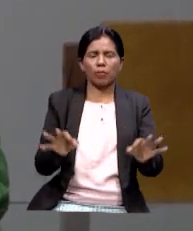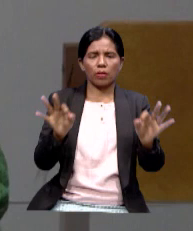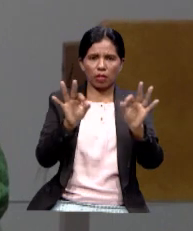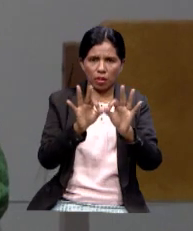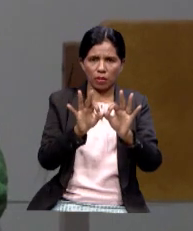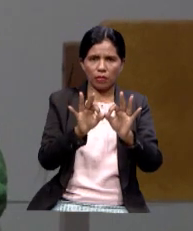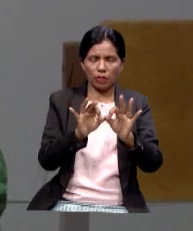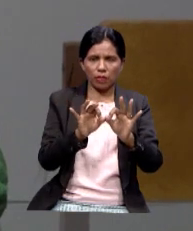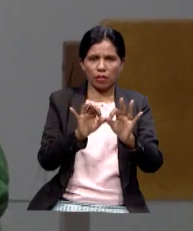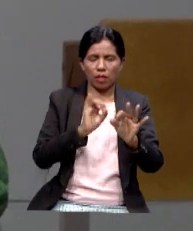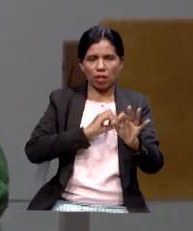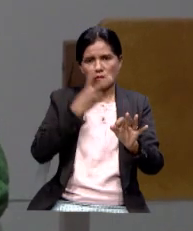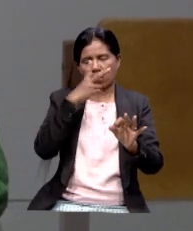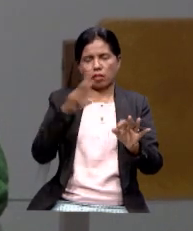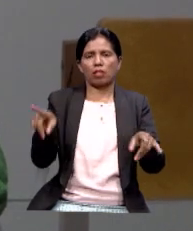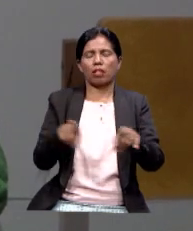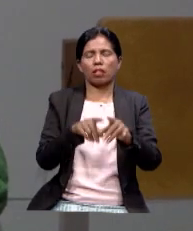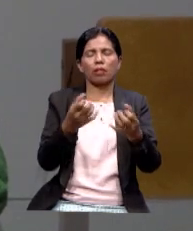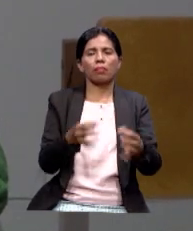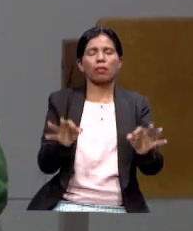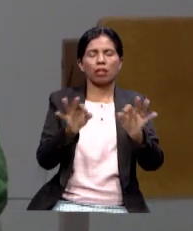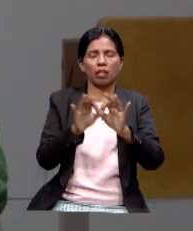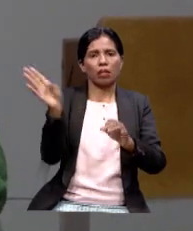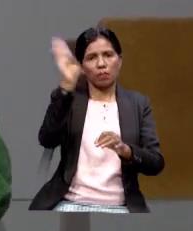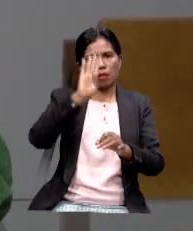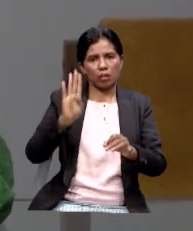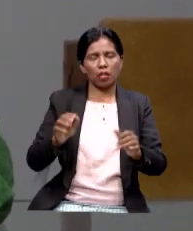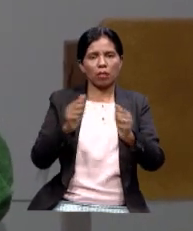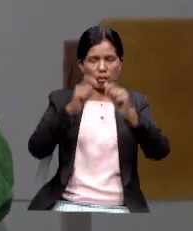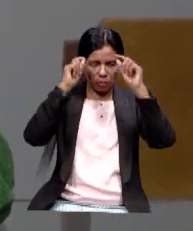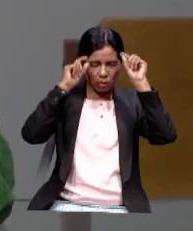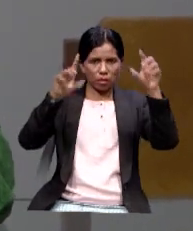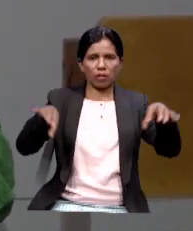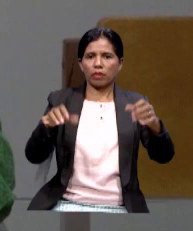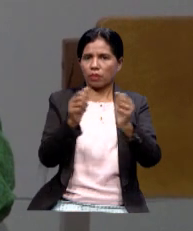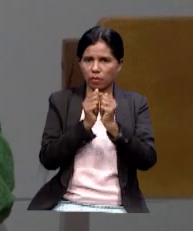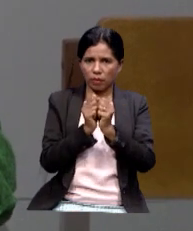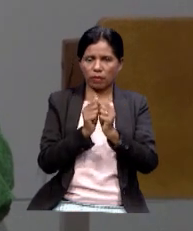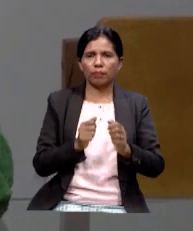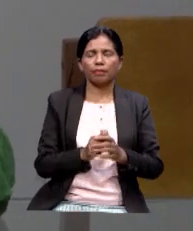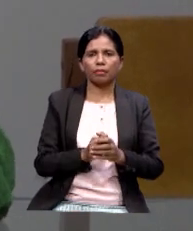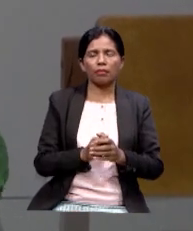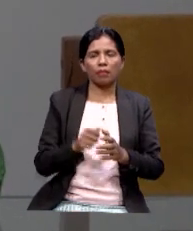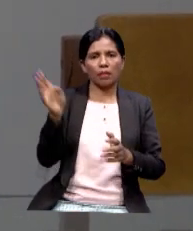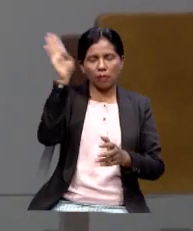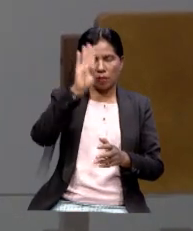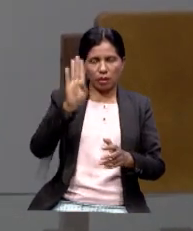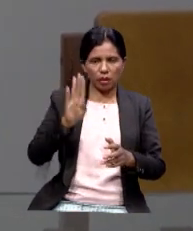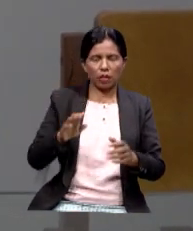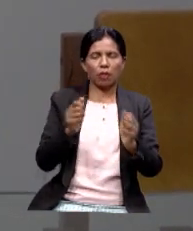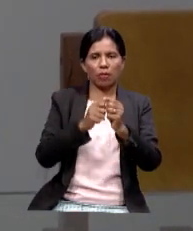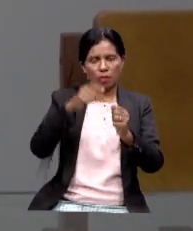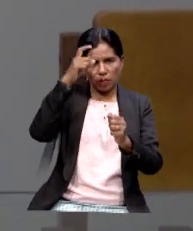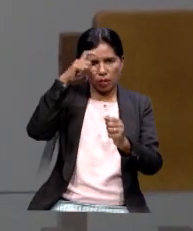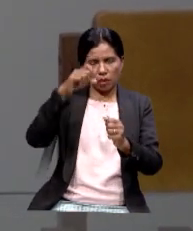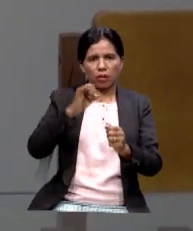ou possibilidade Brasil ou Timor-Leste colaborar. Brasil tinha matemática, know-how,